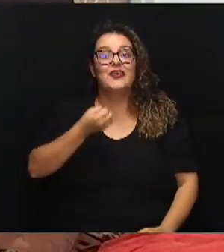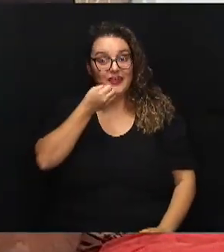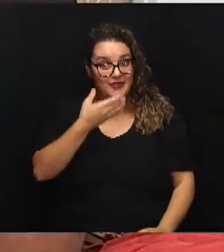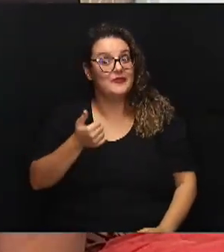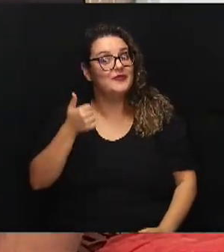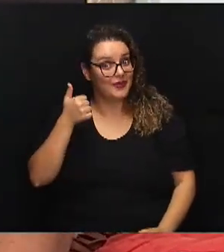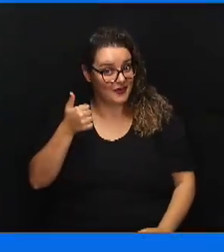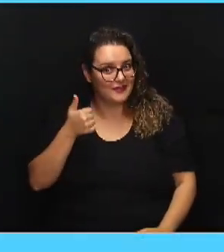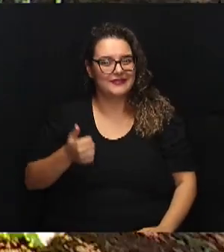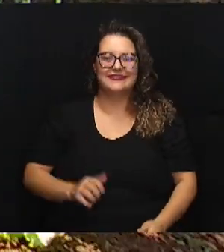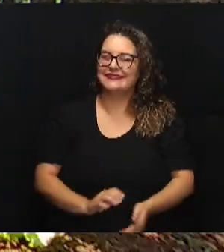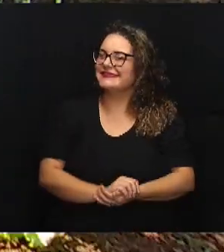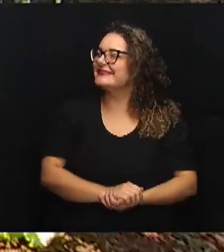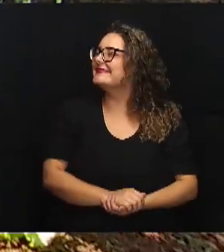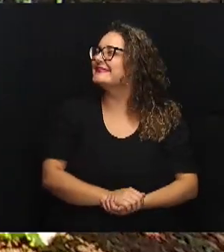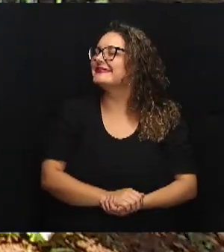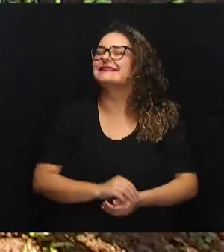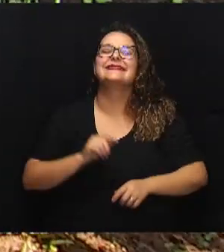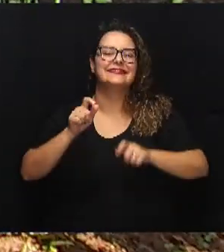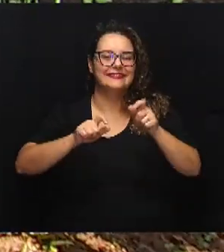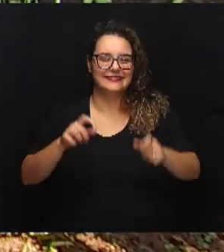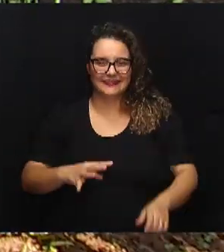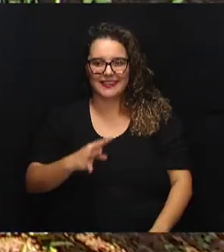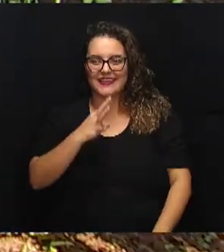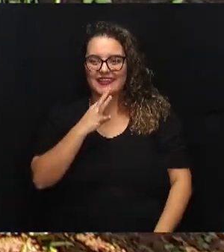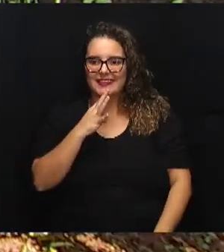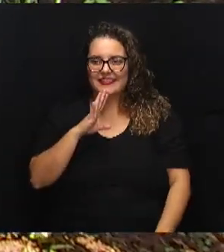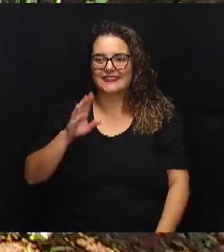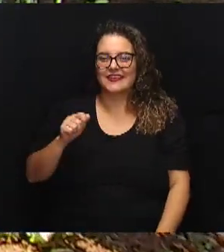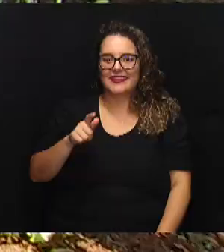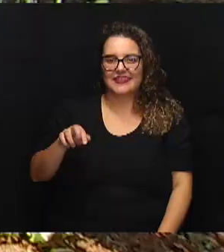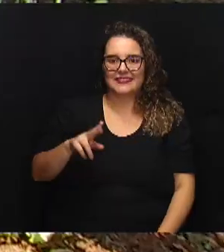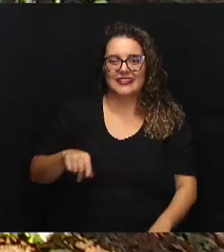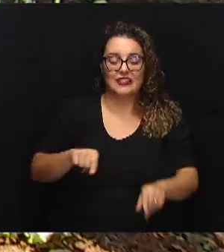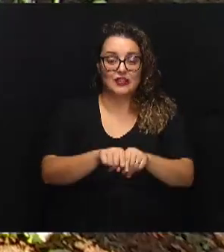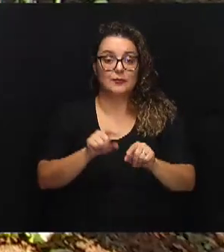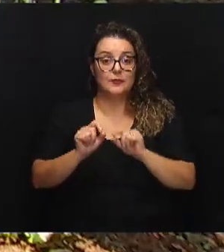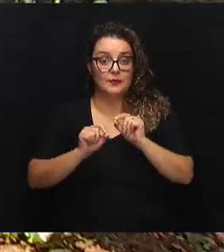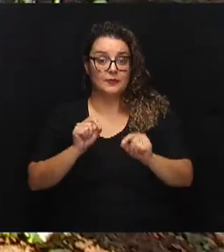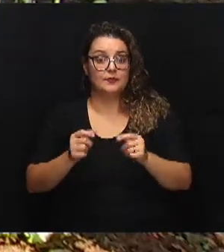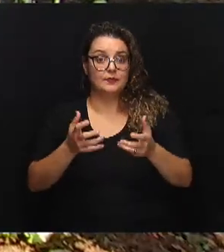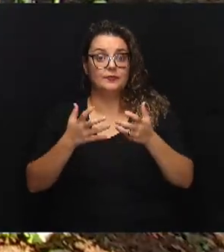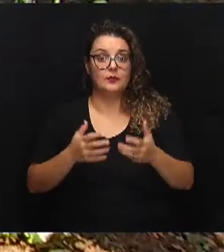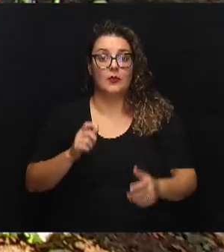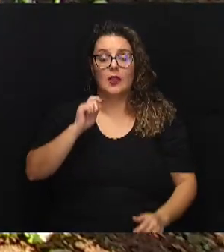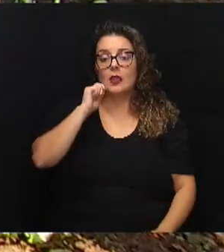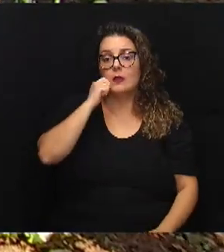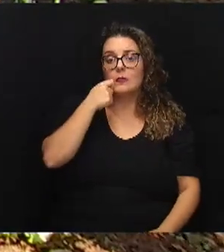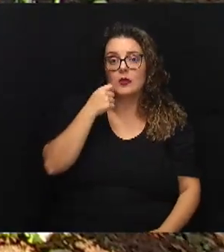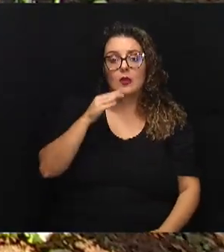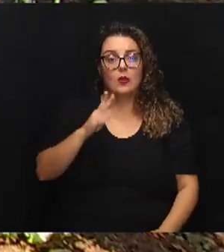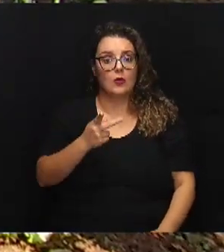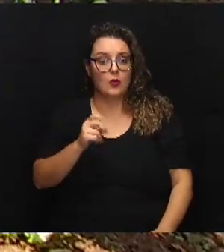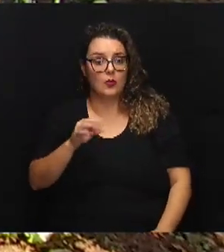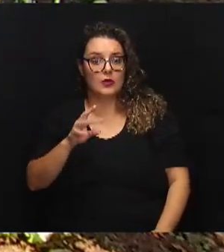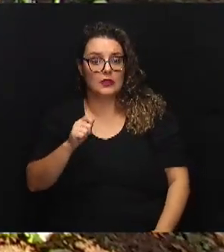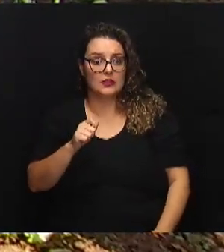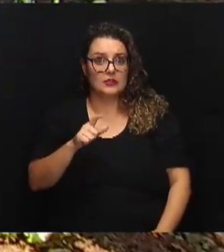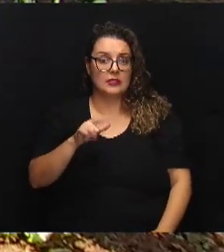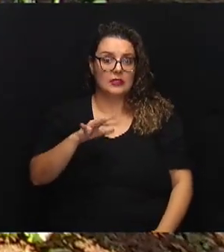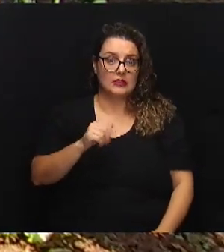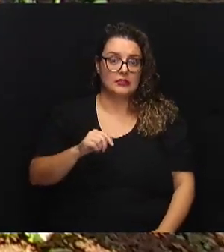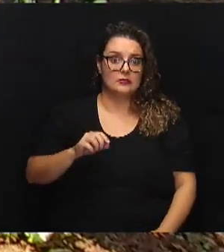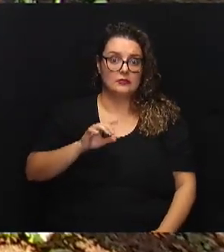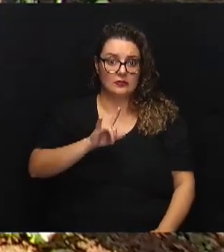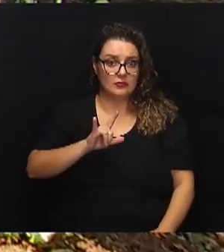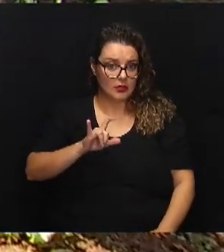viu? Bastante. Então o pessoal agora já conhece o bazar também. Para quem quiser adquirir os pães ou as hortaliças, pelo Instagram é